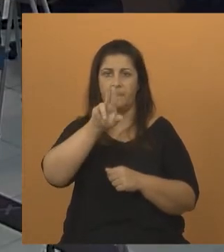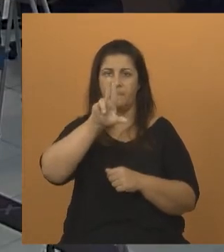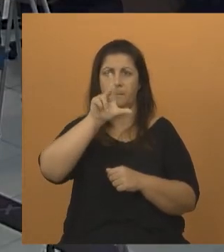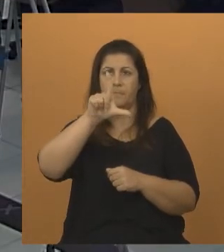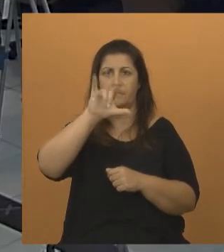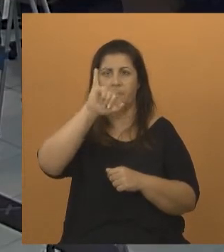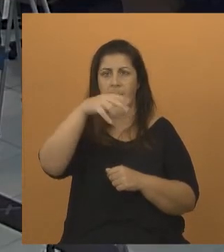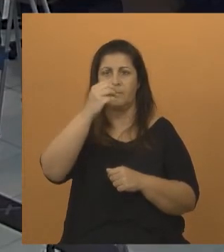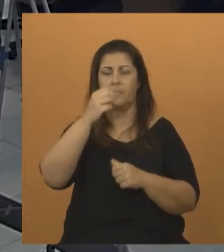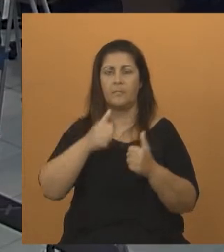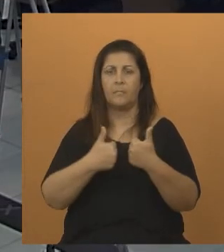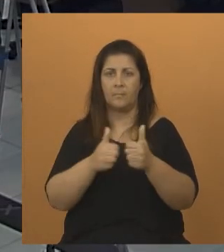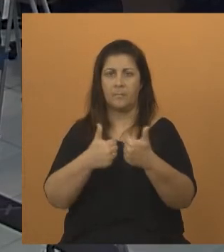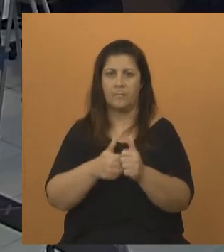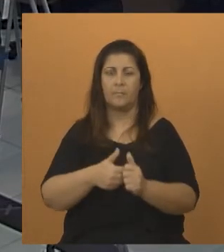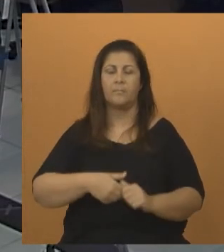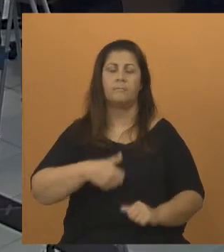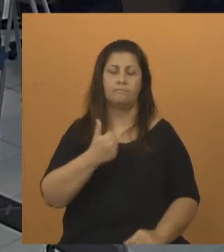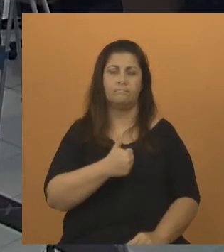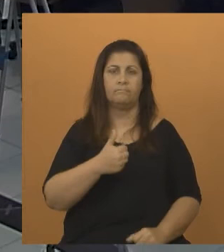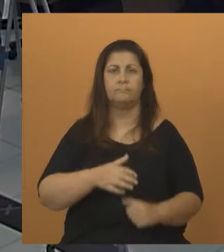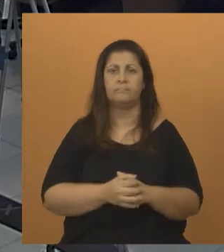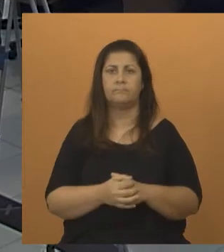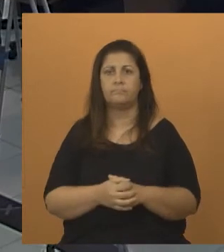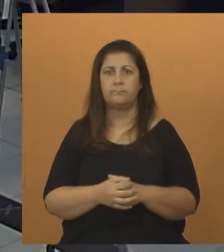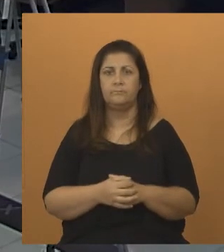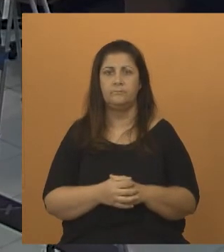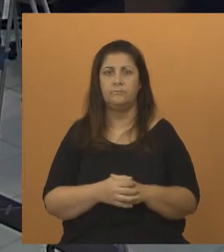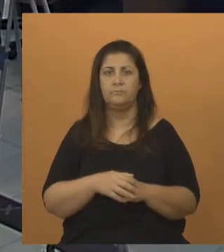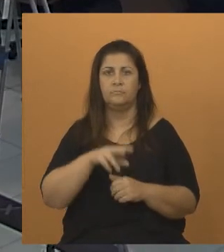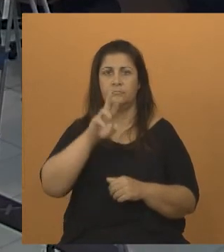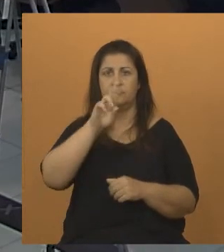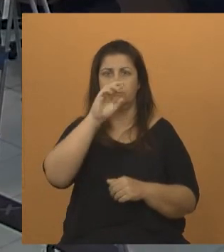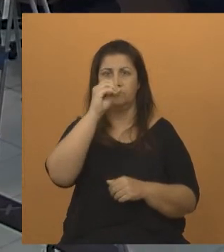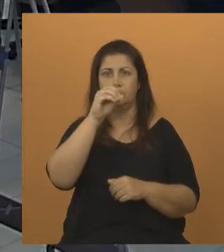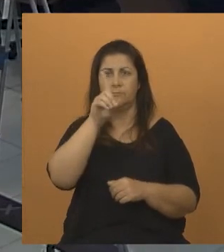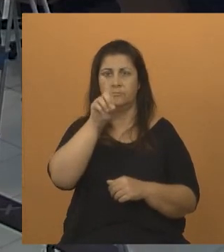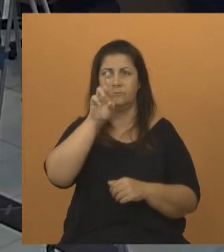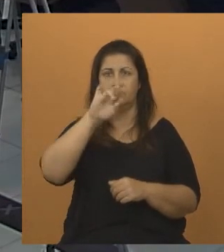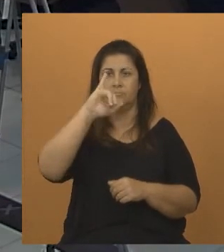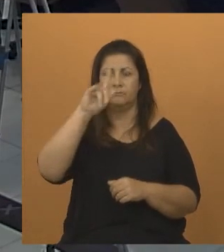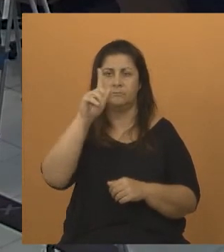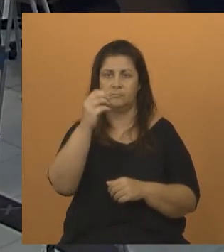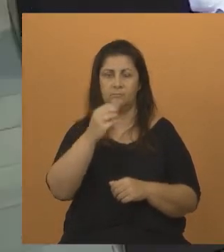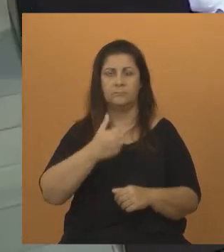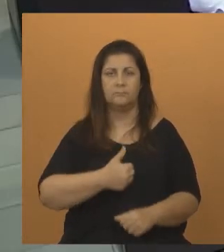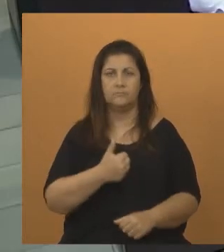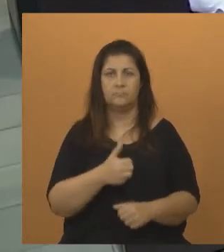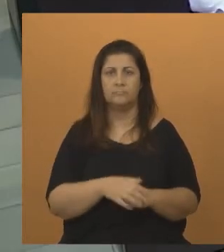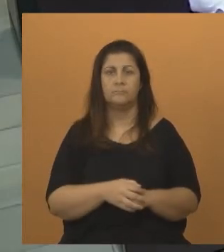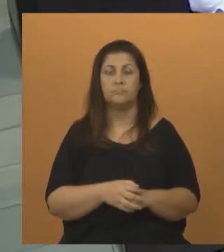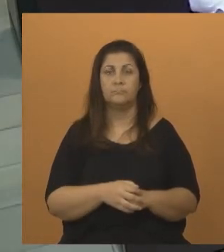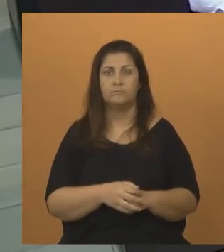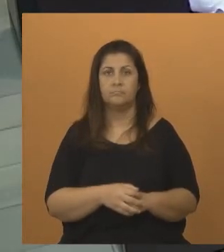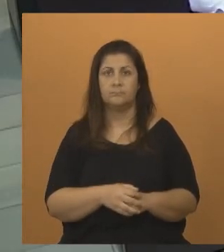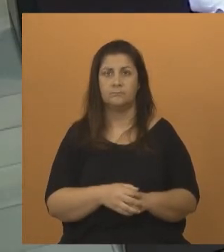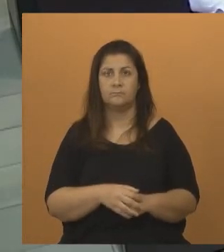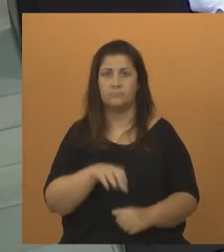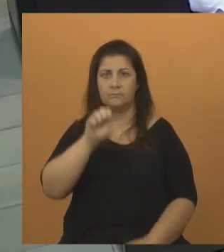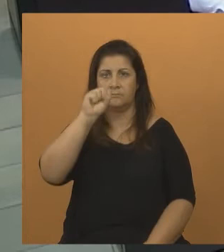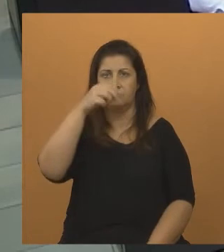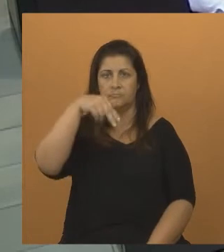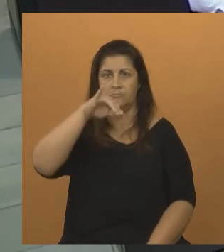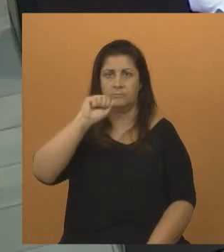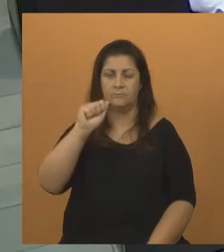dos Condutores? Sou favorável. Como vota vereador Dr. Rodrigo Salomão? Favorável. Como vota a vereadora